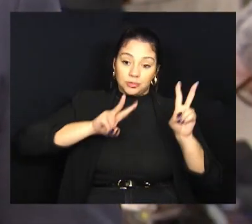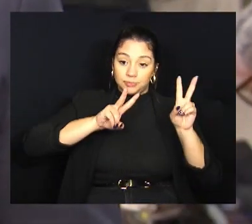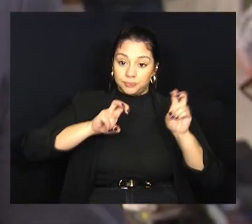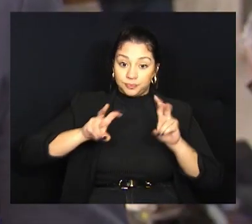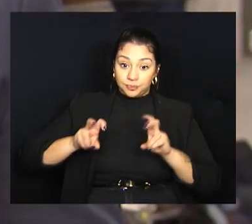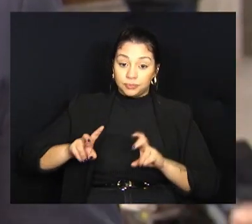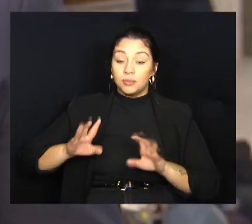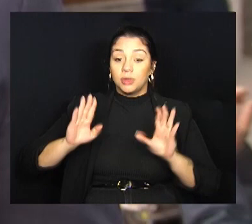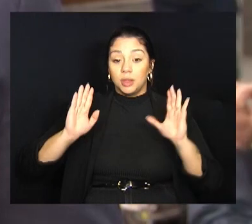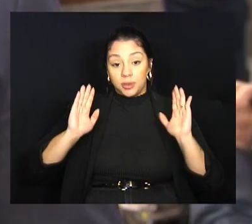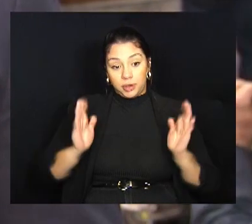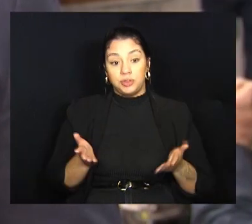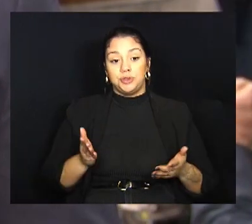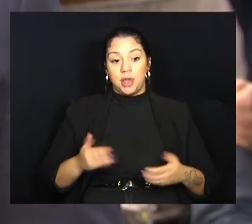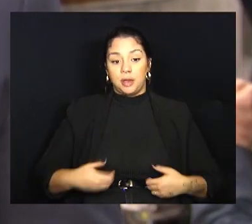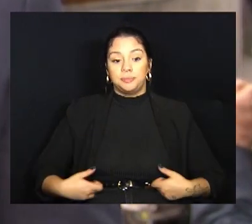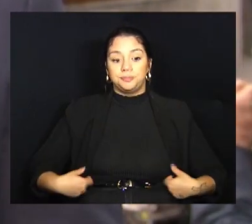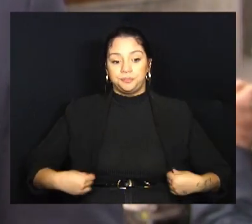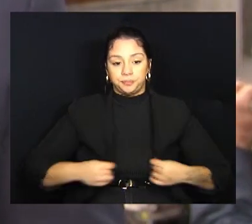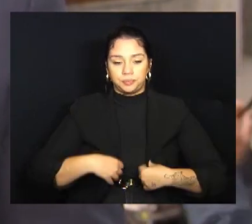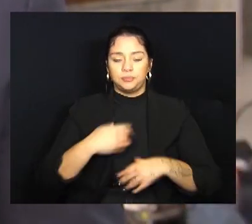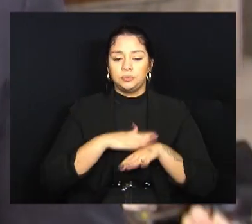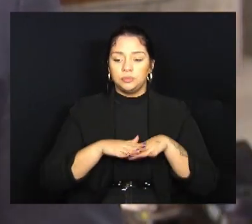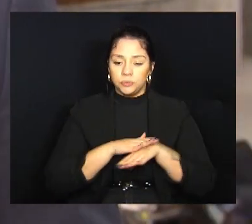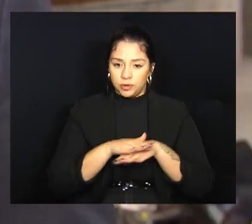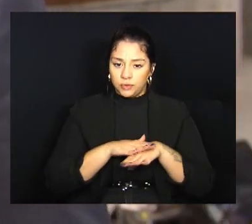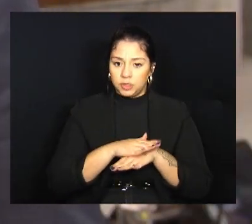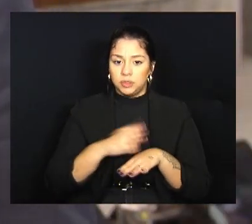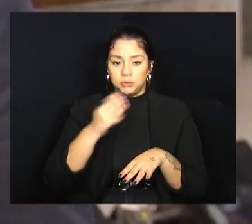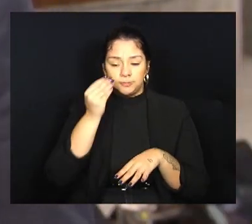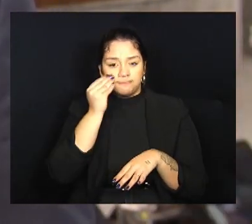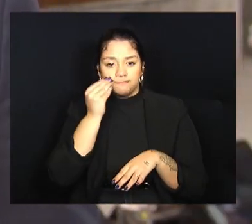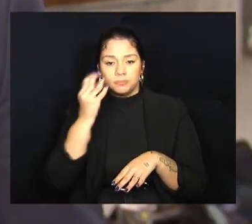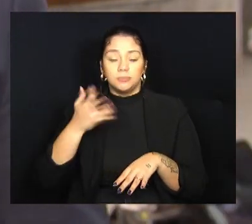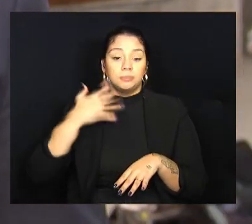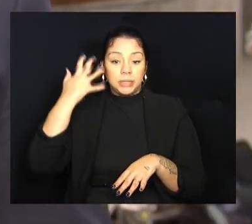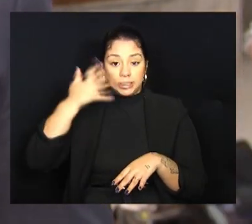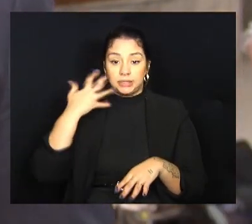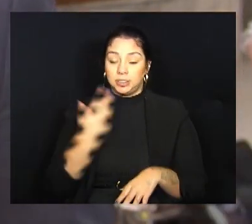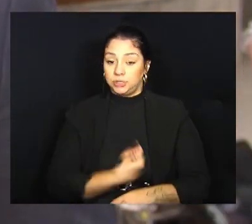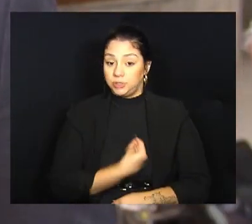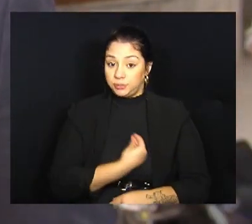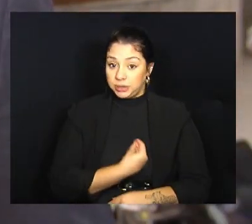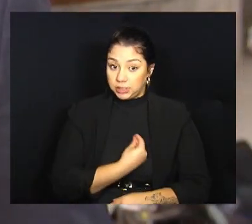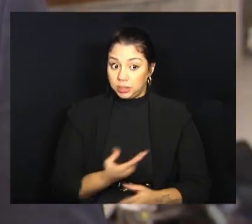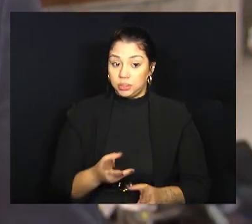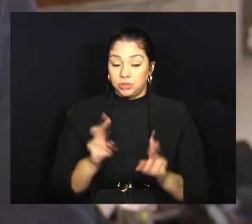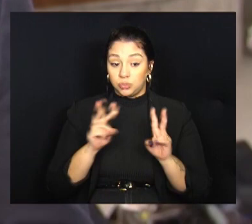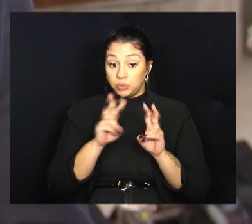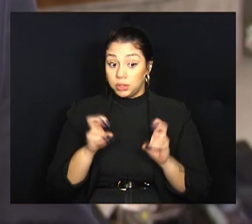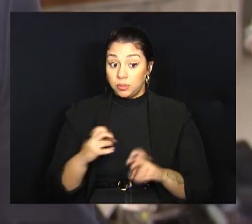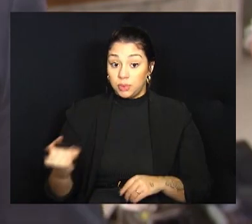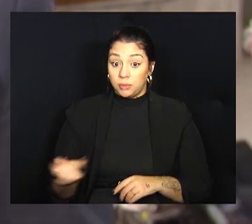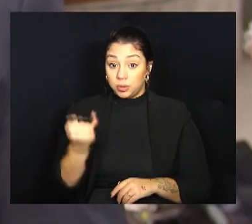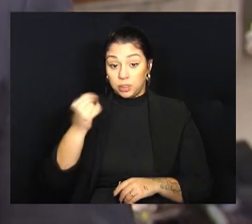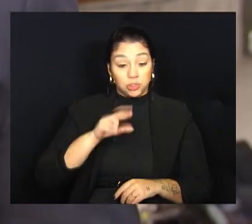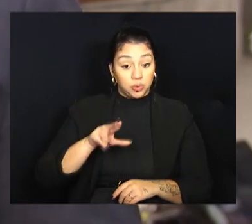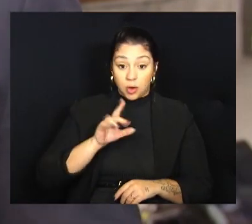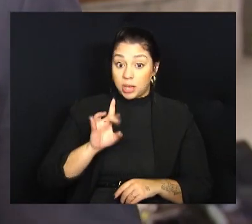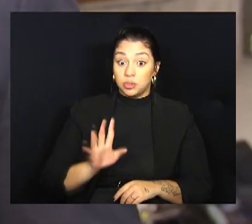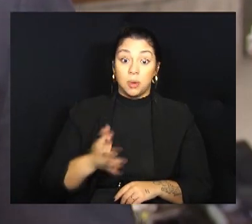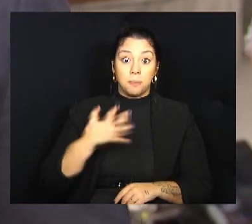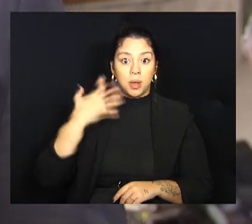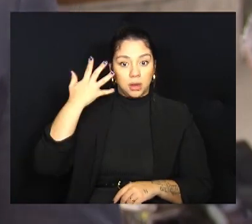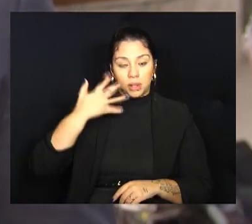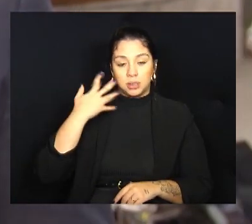já estamos conversando para que possa o palestrante estar presente. E assuntos importantes, não é só uma palestra.